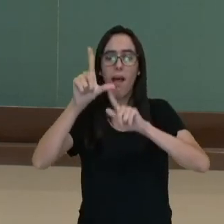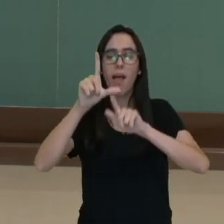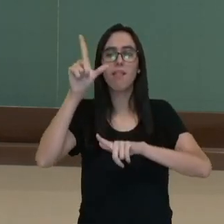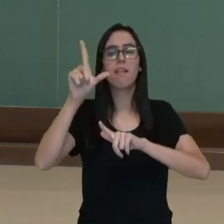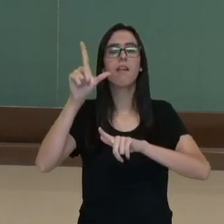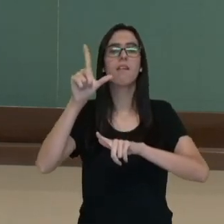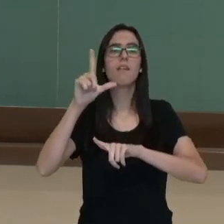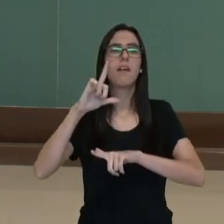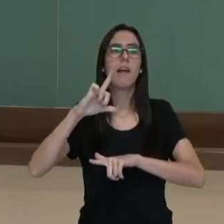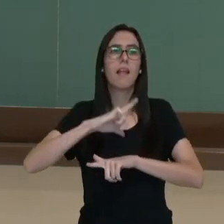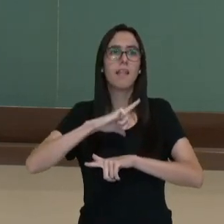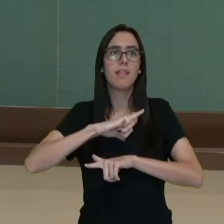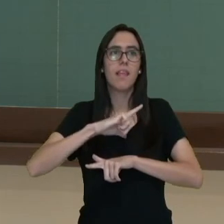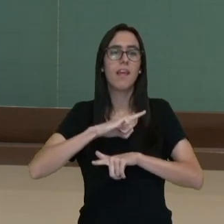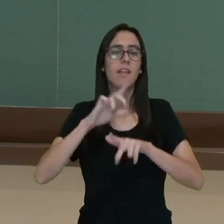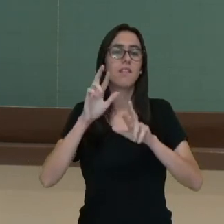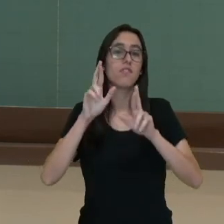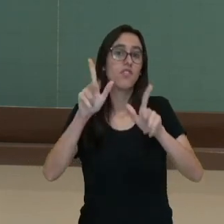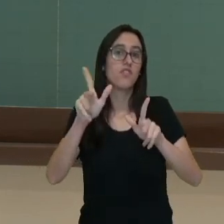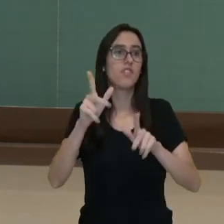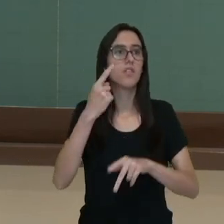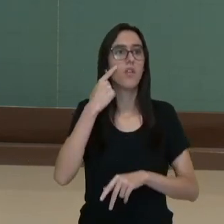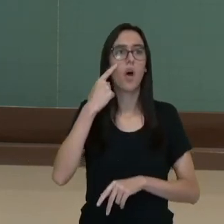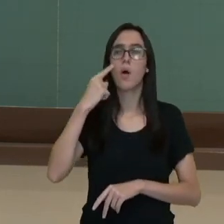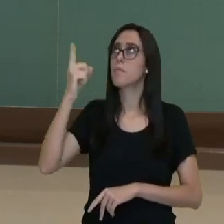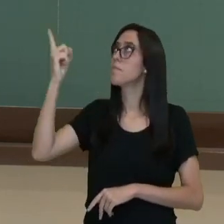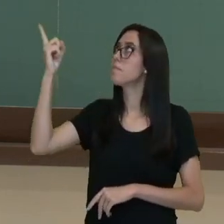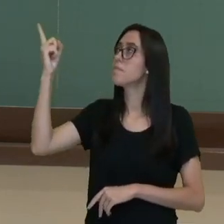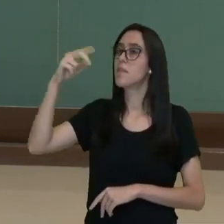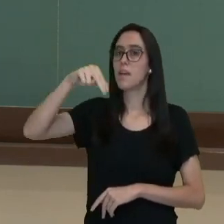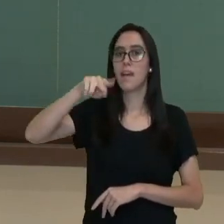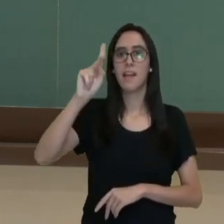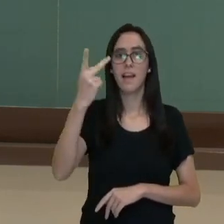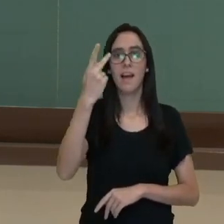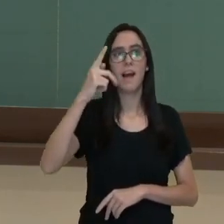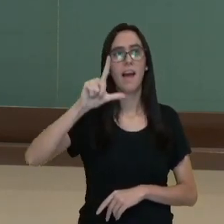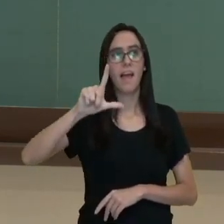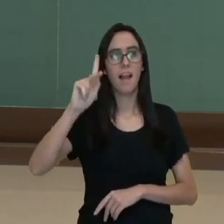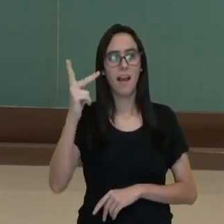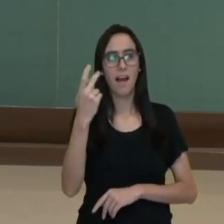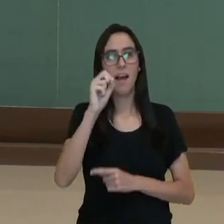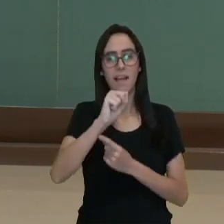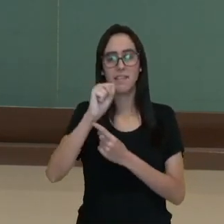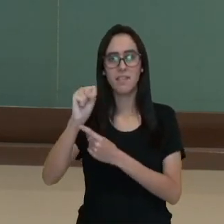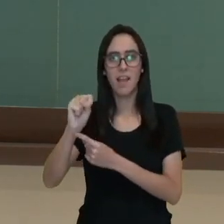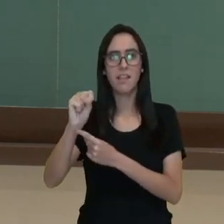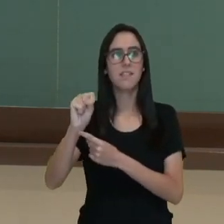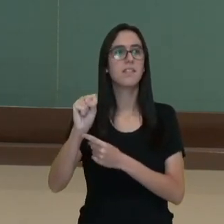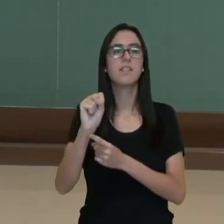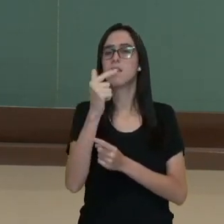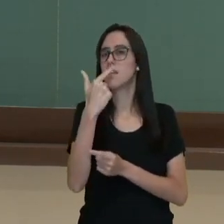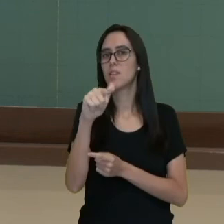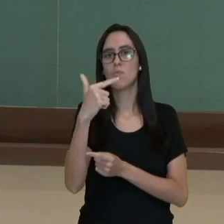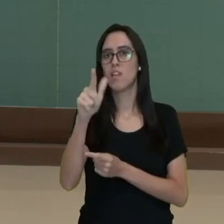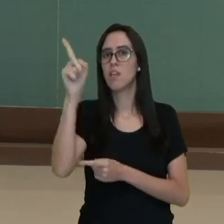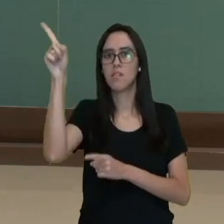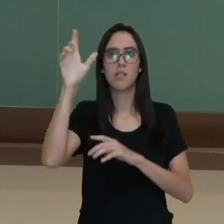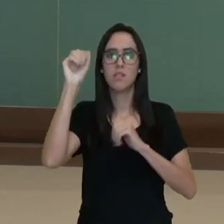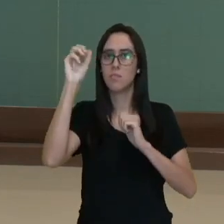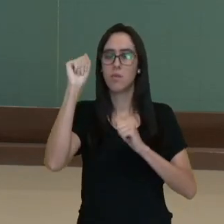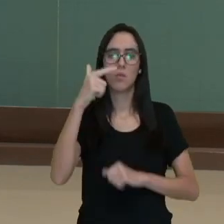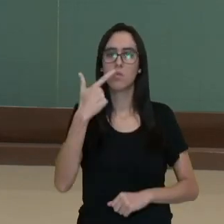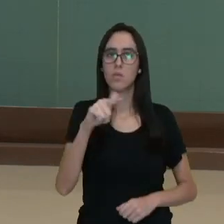são utilizadas. Olha o caso aqui, ó, NH, LH e dois S, não existe, tá? Geralmente se